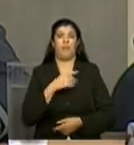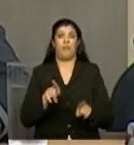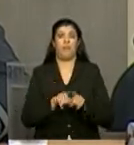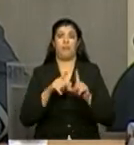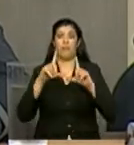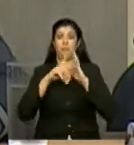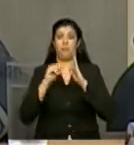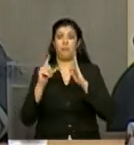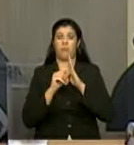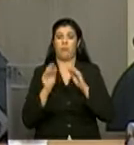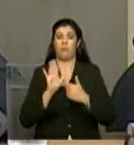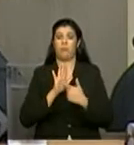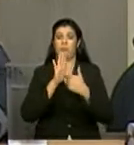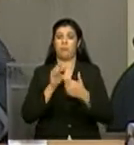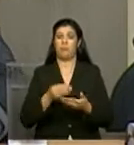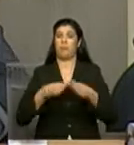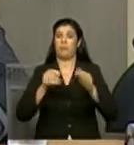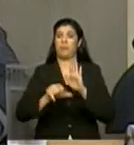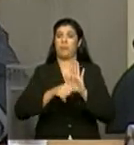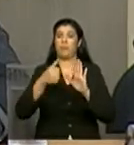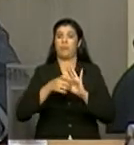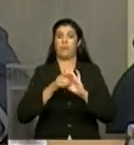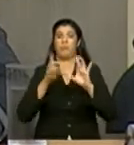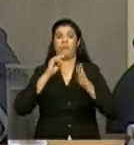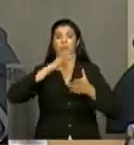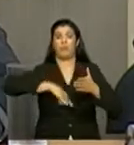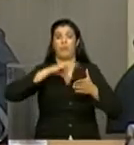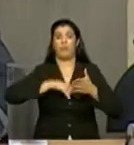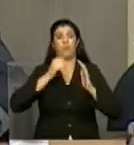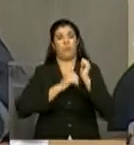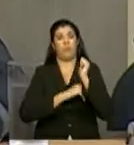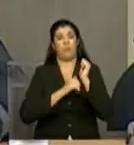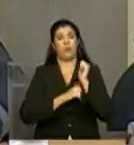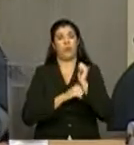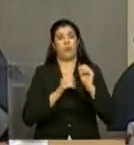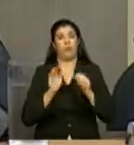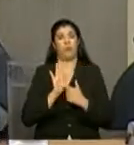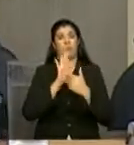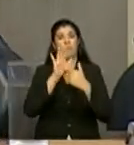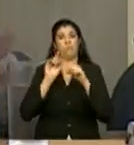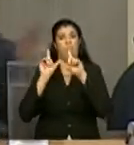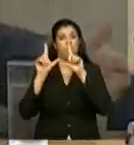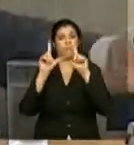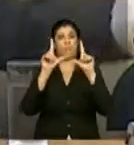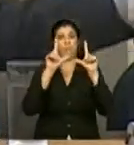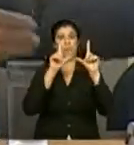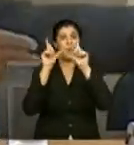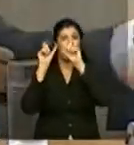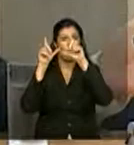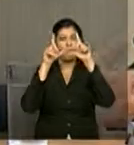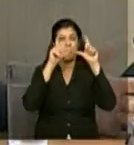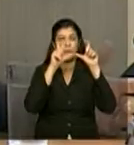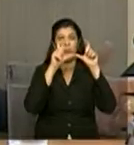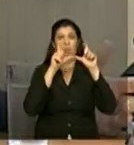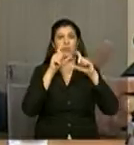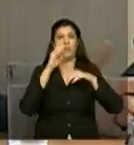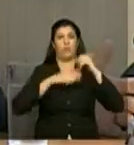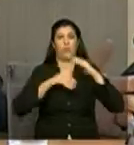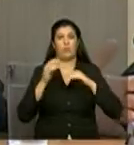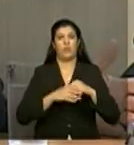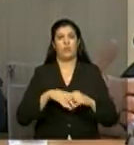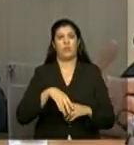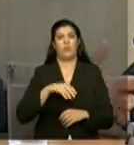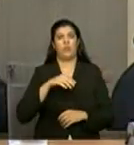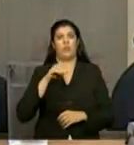entregou as primeiras liberações dos documentos secretos apareceram fotografias dos agentes do snd do aniversário do meu pai